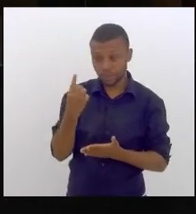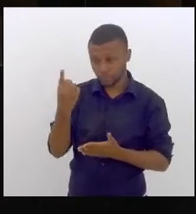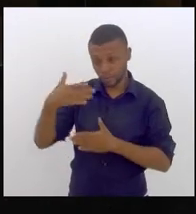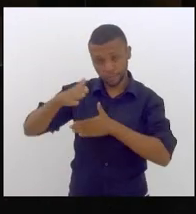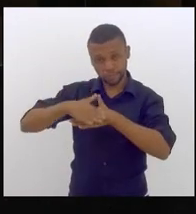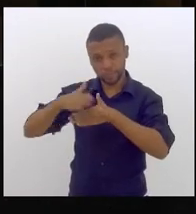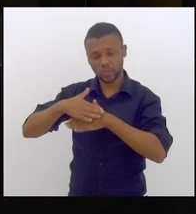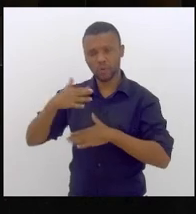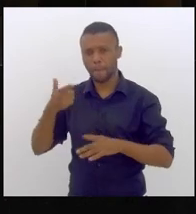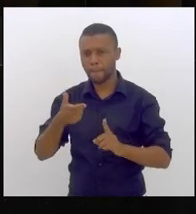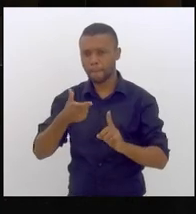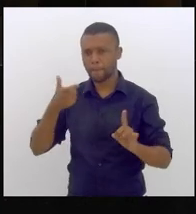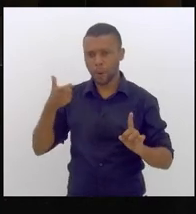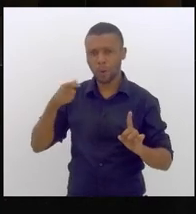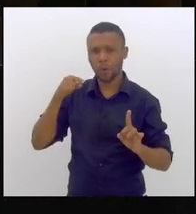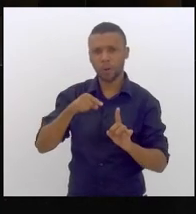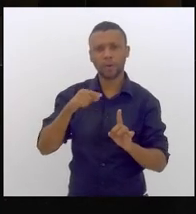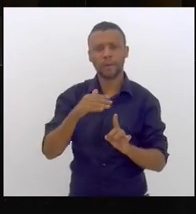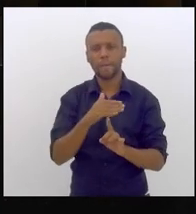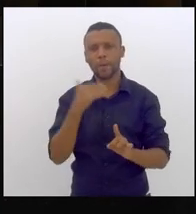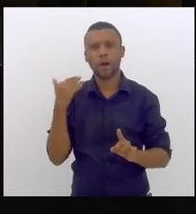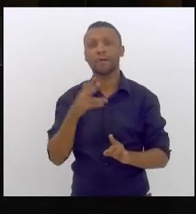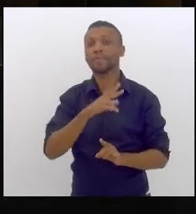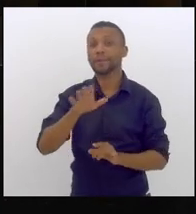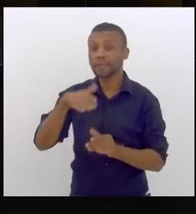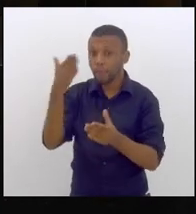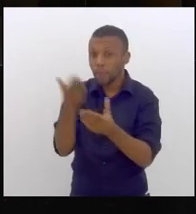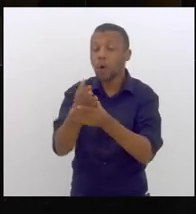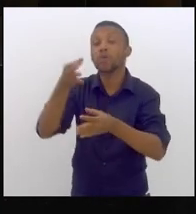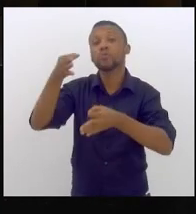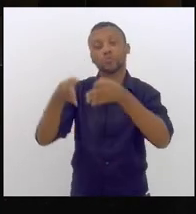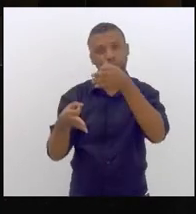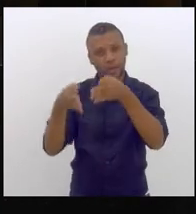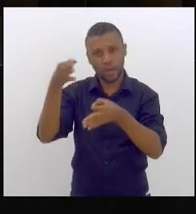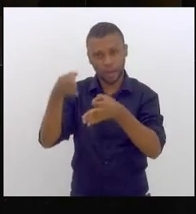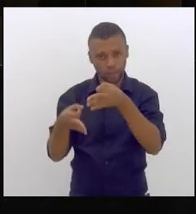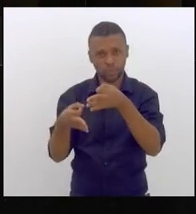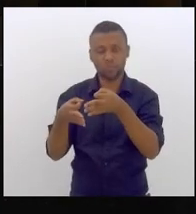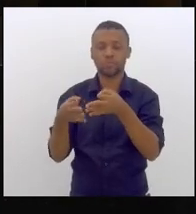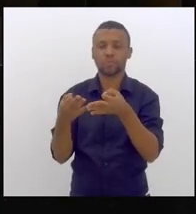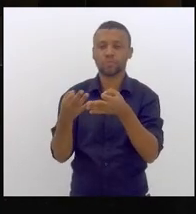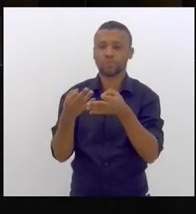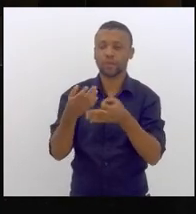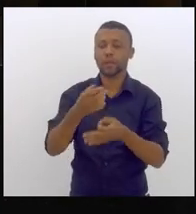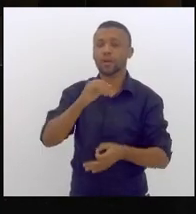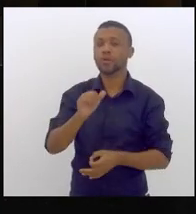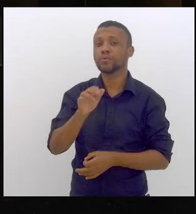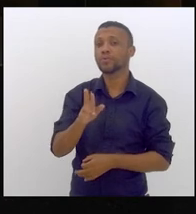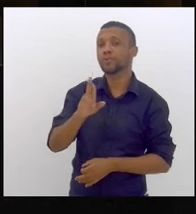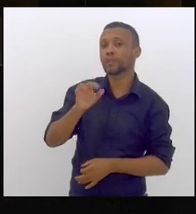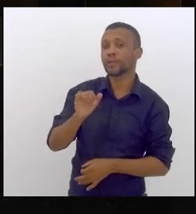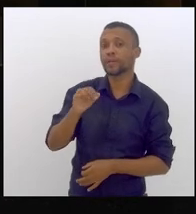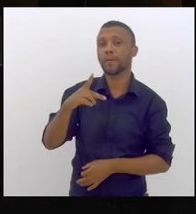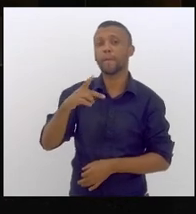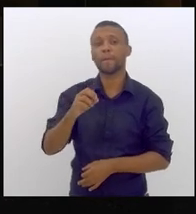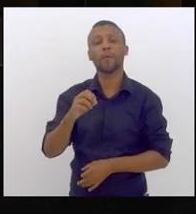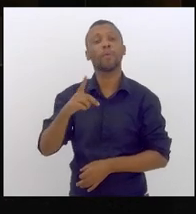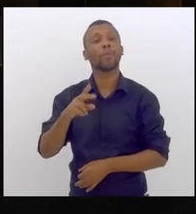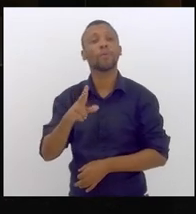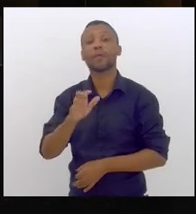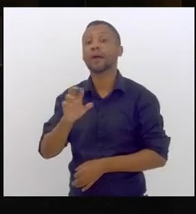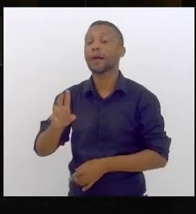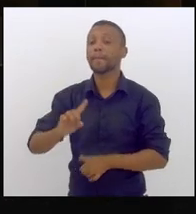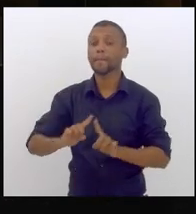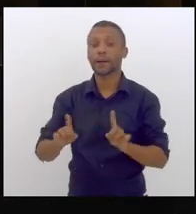assassinos, que apertou o gatilho, será julgado por júri popular. Mas o que a gente espera